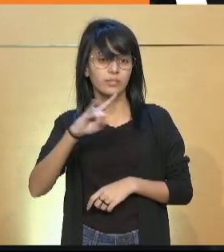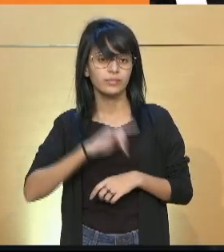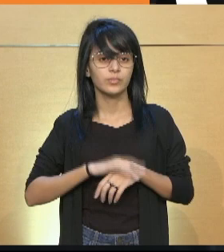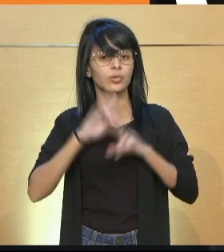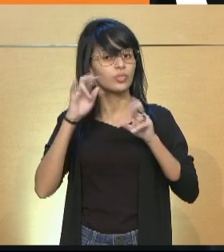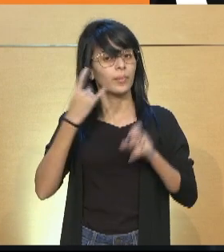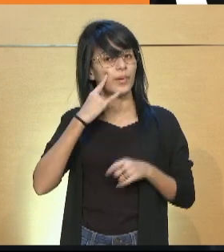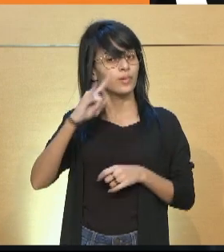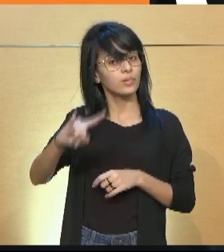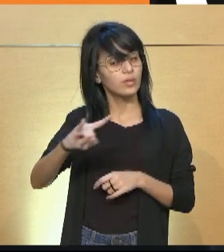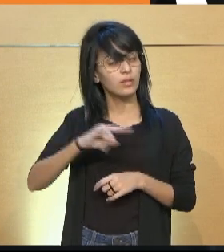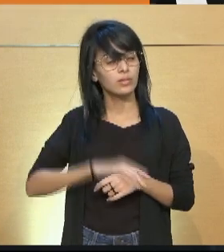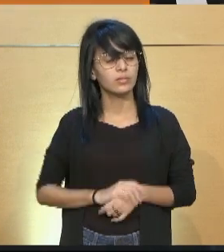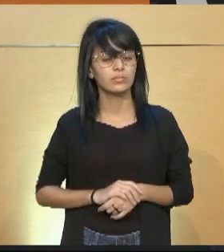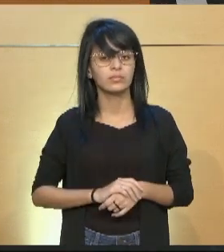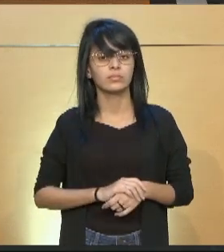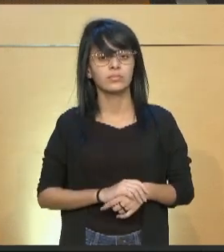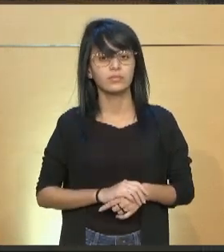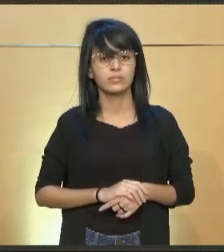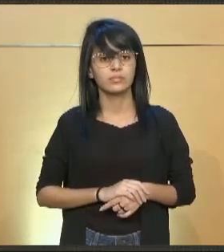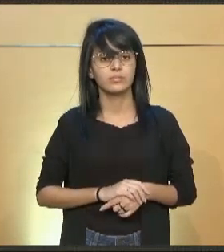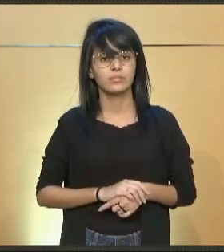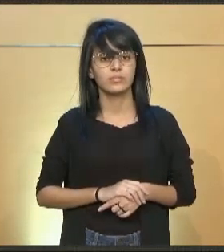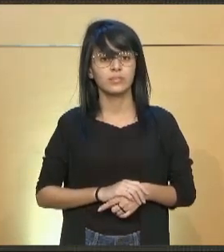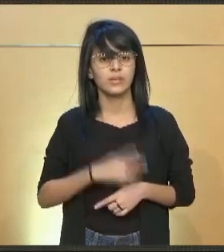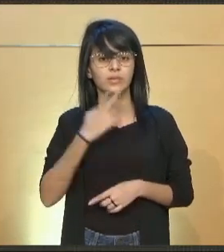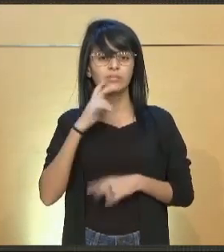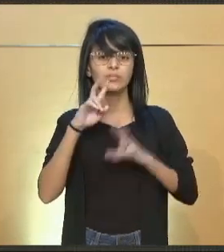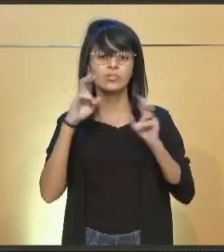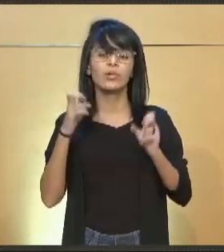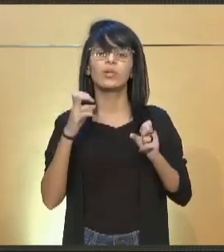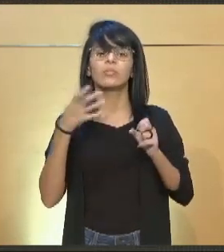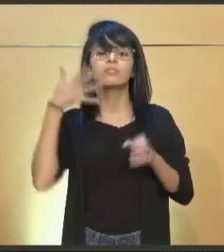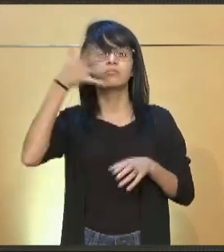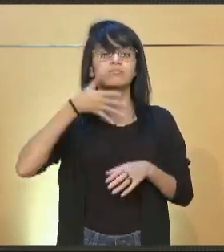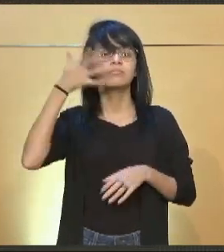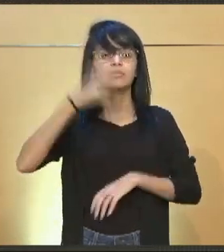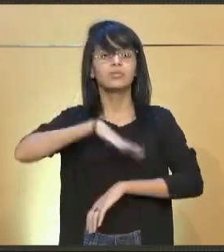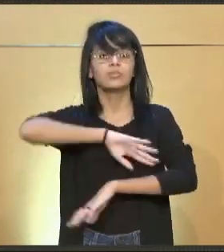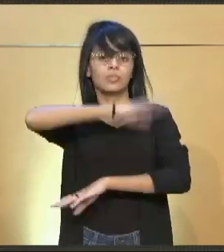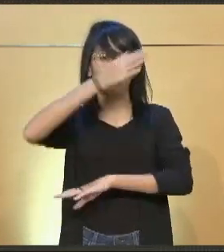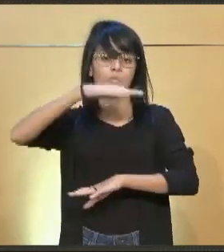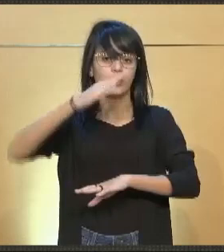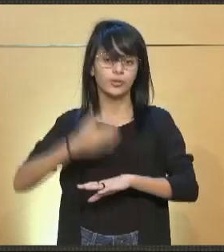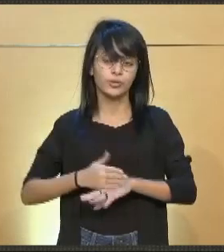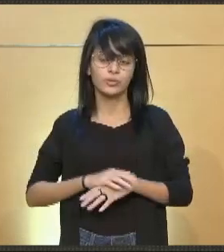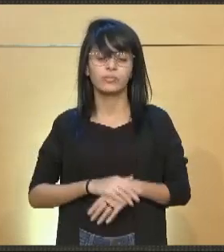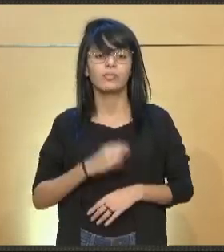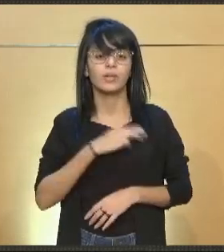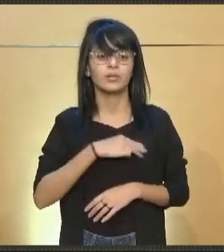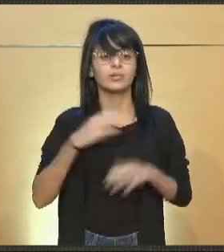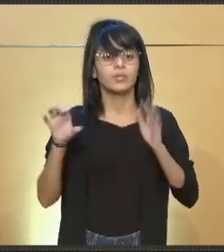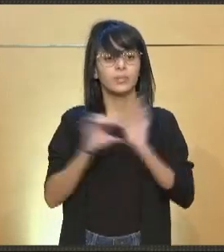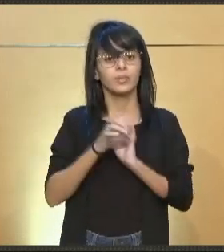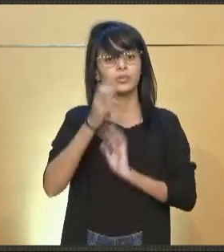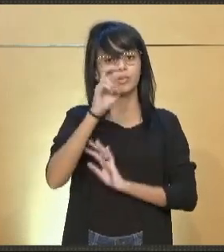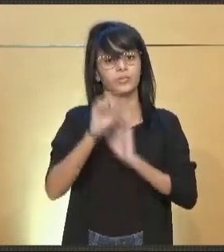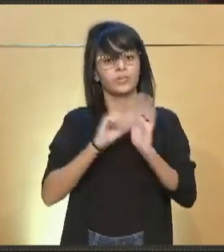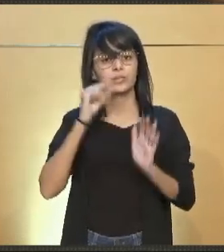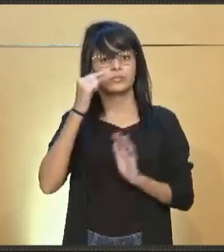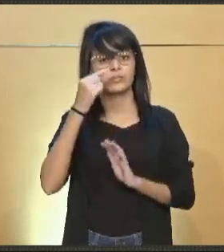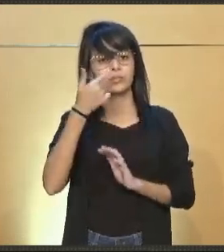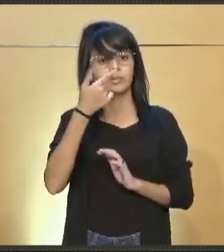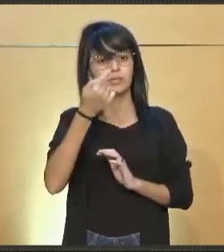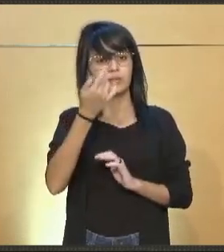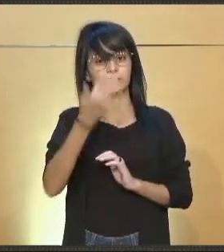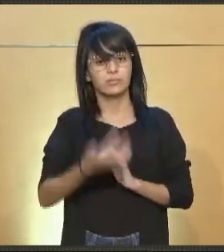adultério, é a parte que nós falamos sobre o Sermão do Monte. Então, Mateus, do 5, 27 a 32, Jesus vai falar sobre